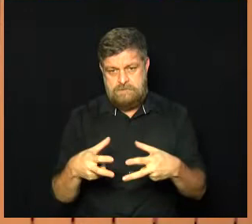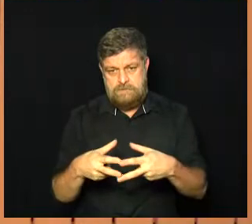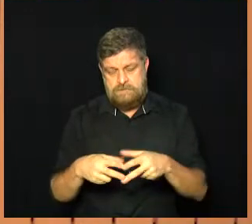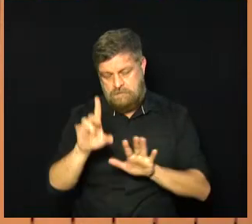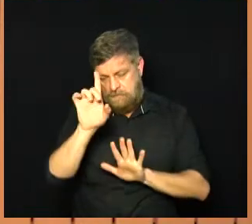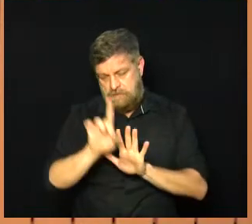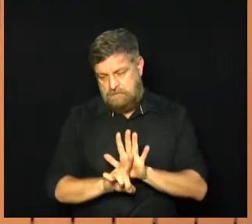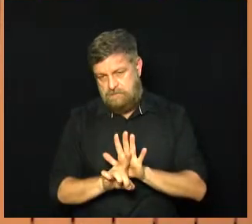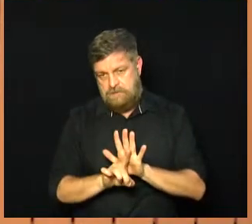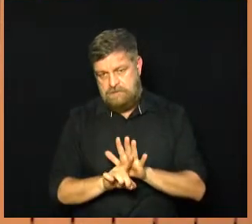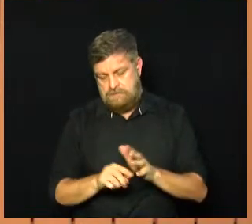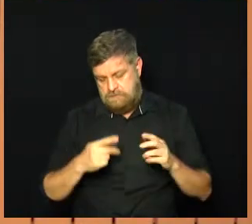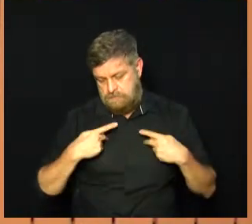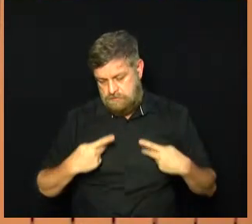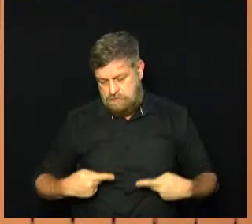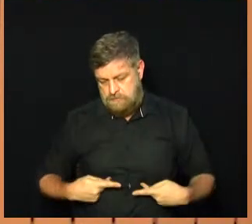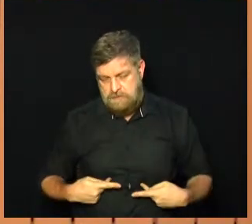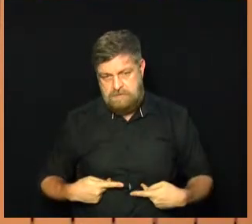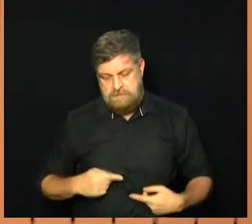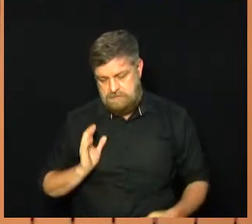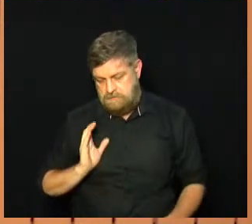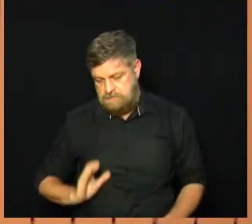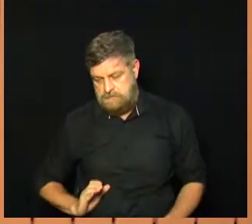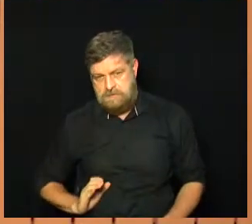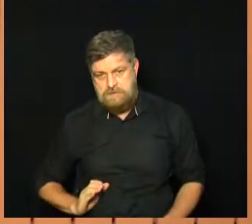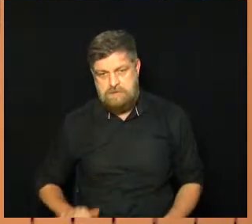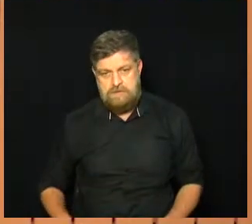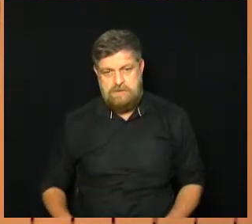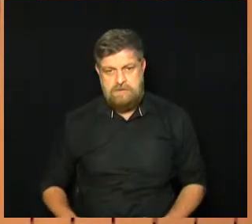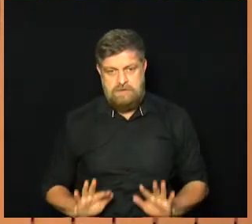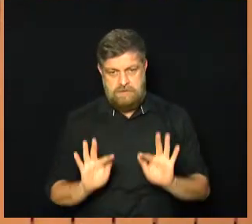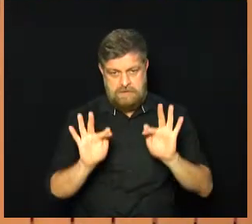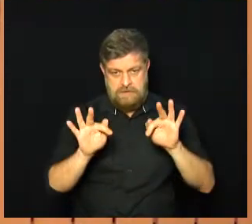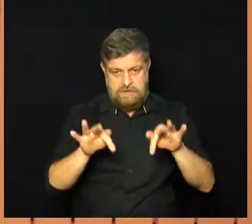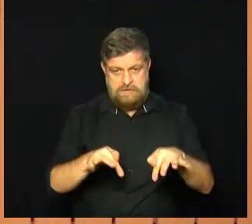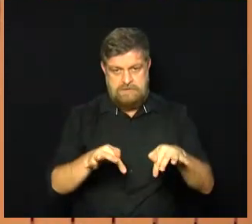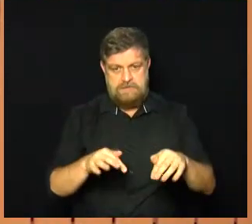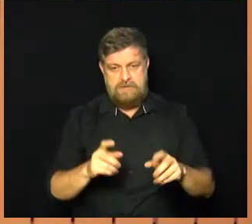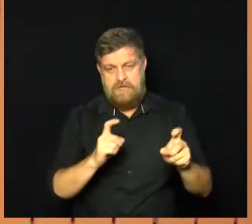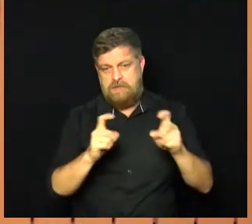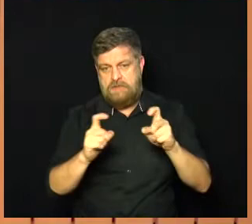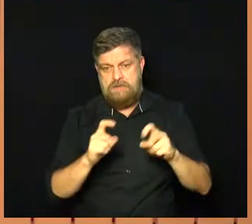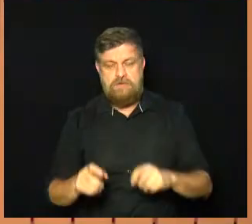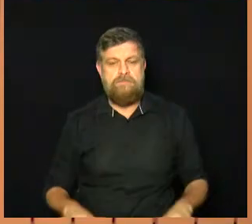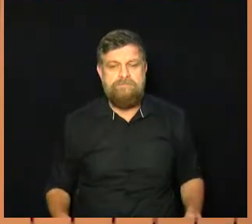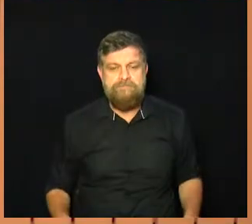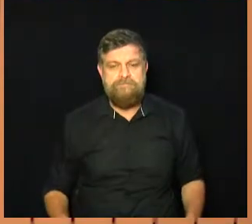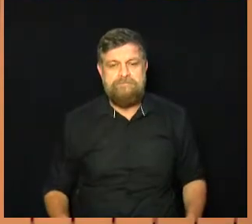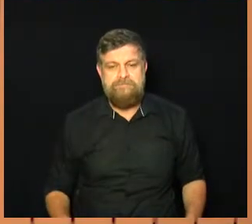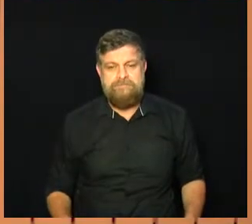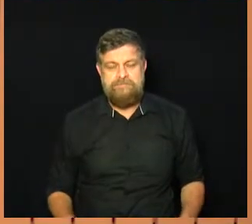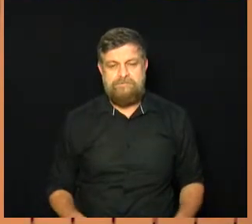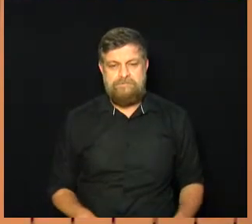dos Direitos Humanos e Cidadania e dou por encerrada essa reunião.